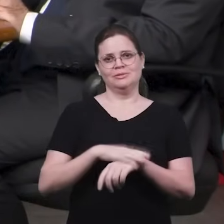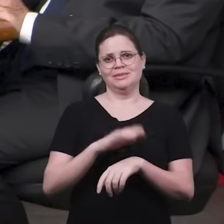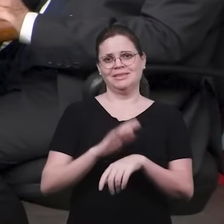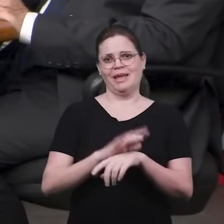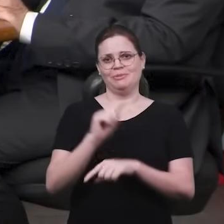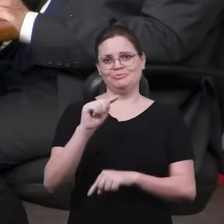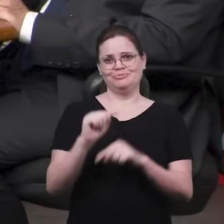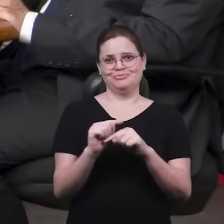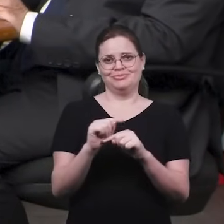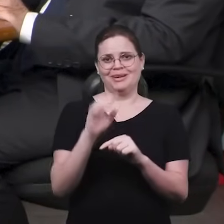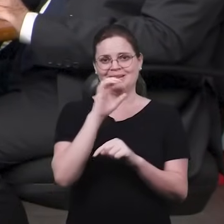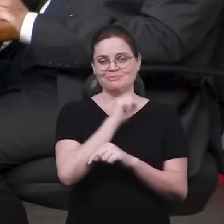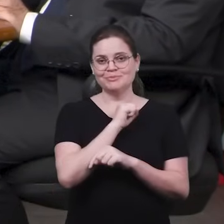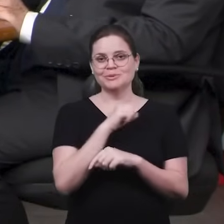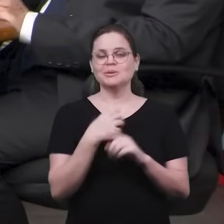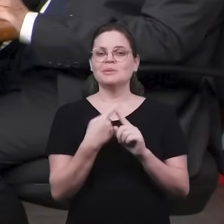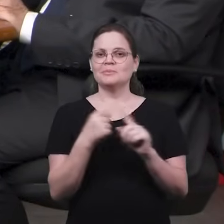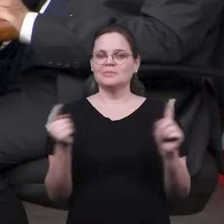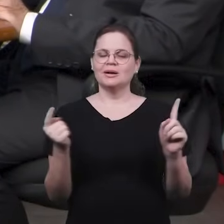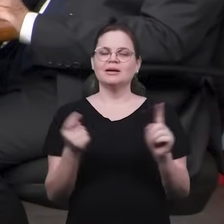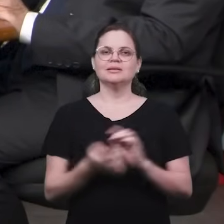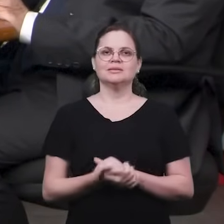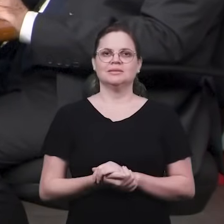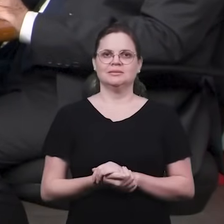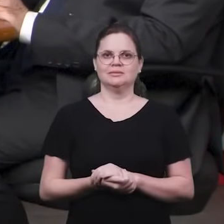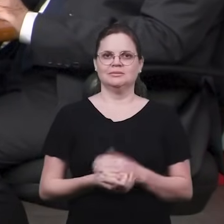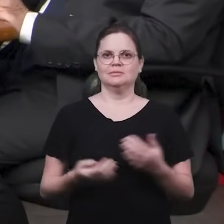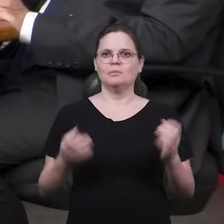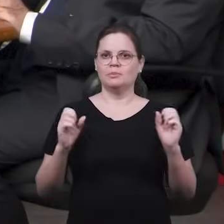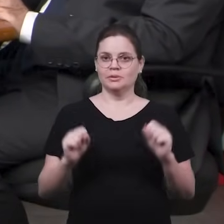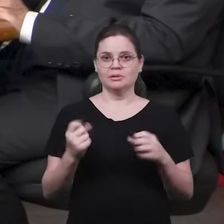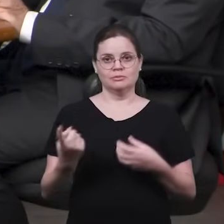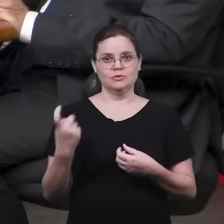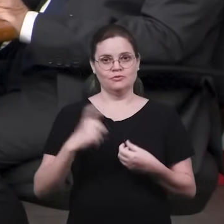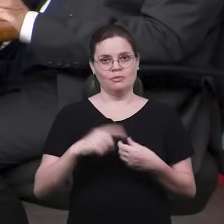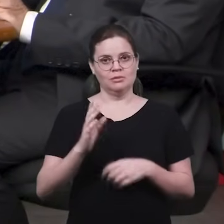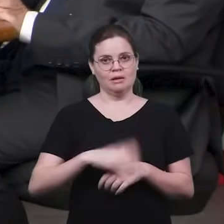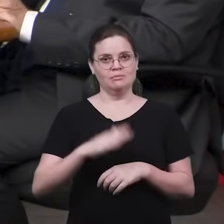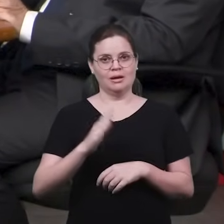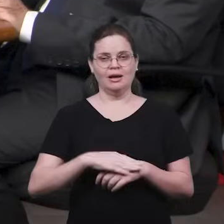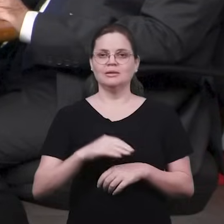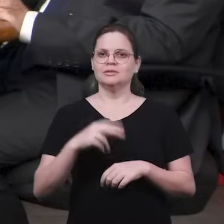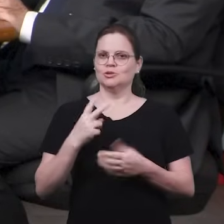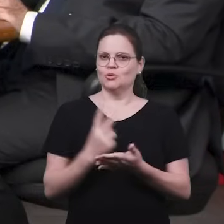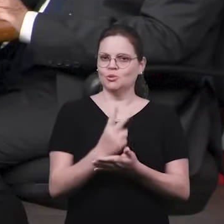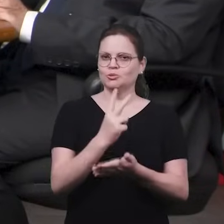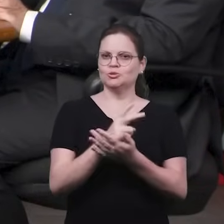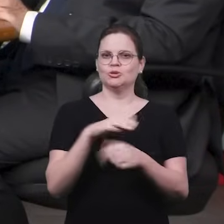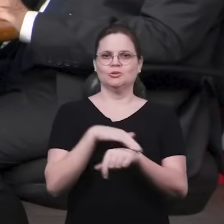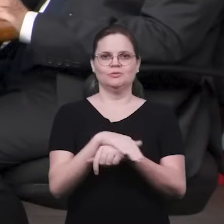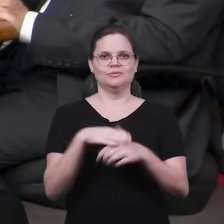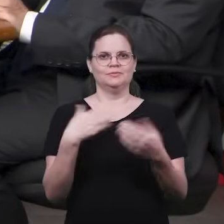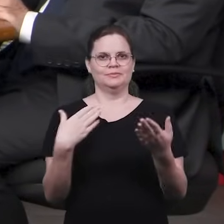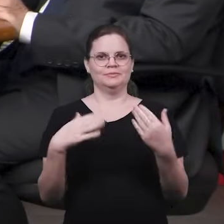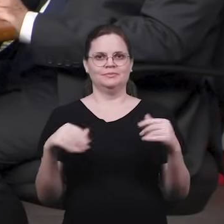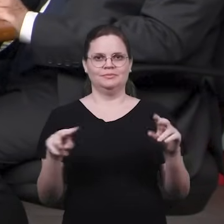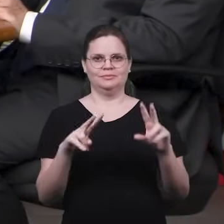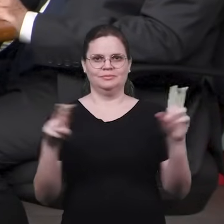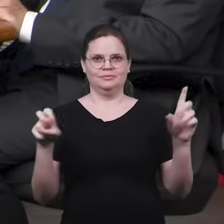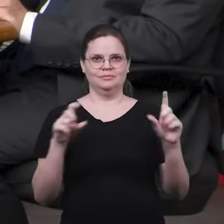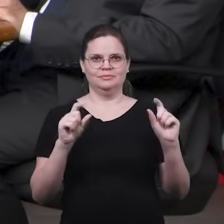tempo muito curto para nós abordarmos todo o assunto, mas sim, nós podemos voltar outro dia e vamos dar continuidade a